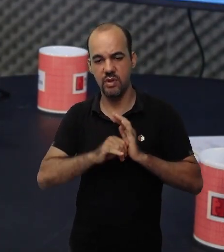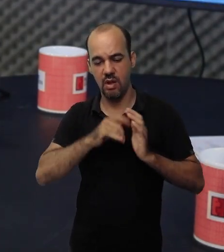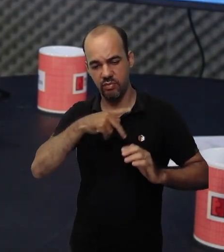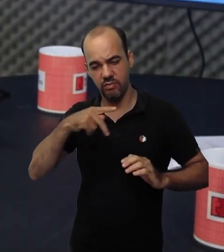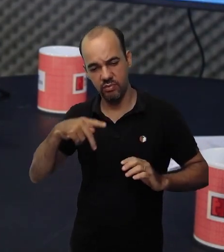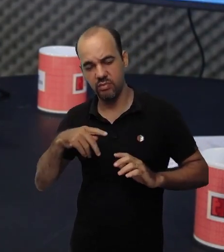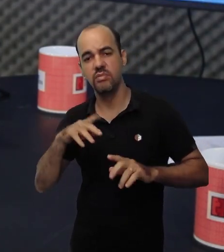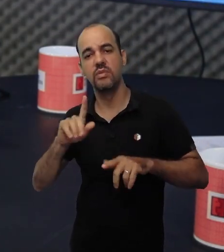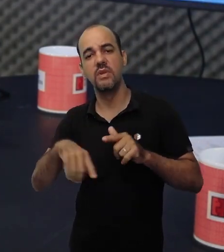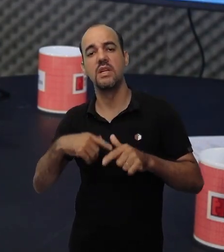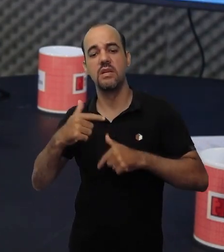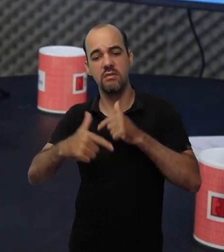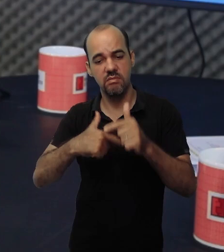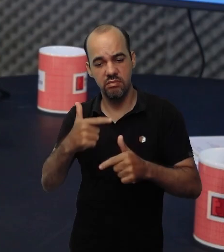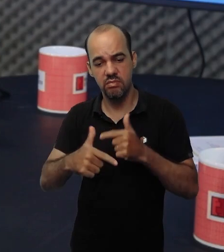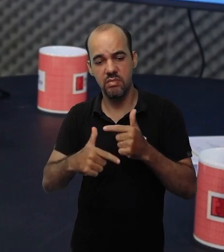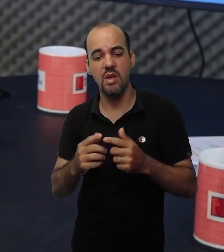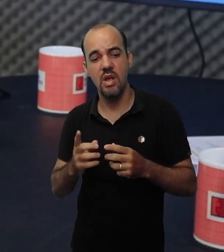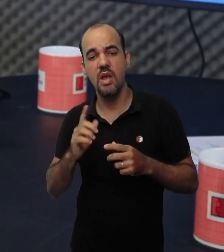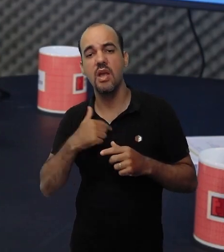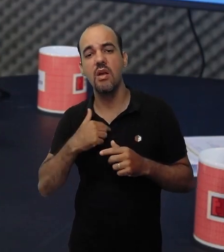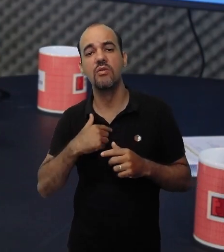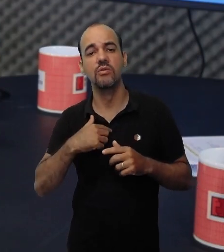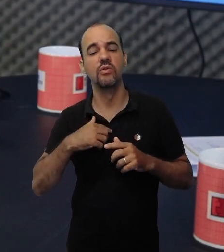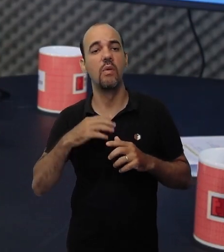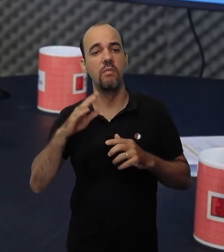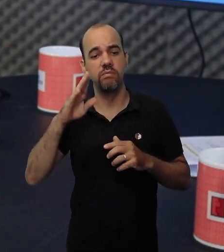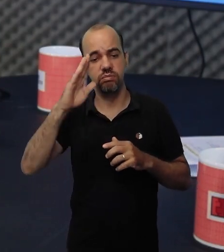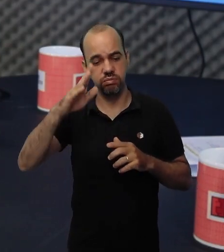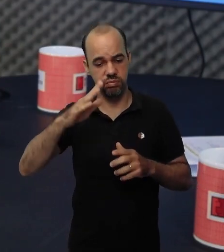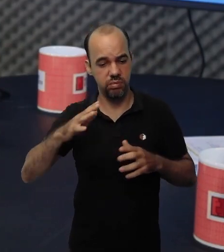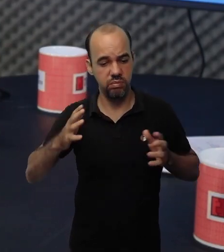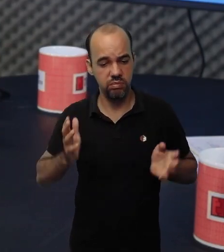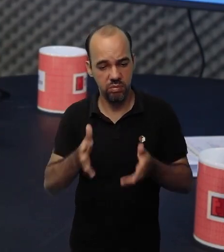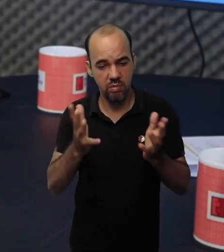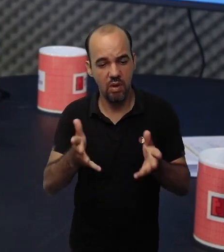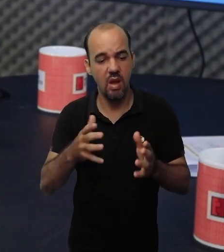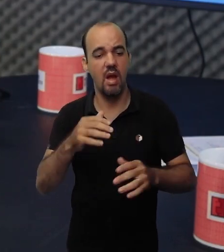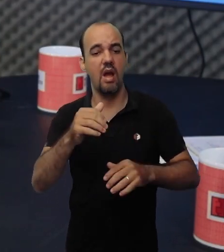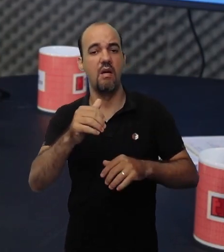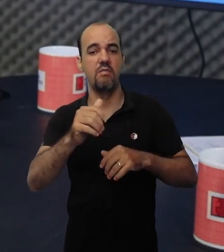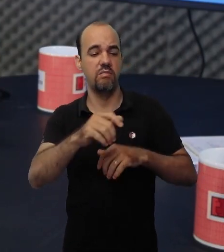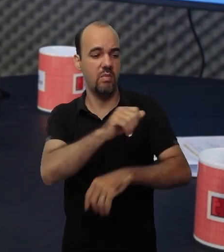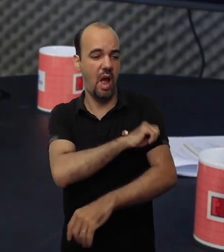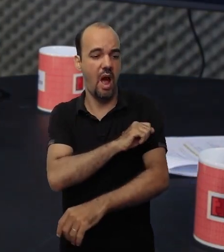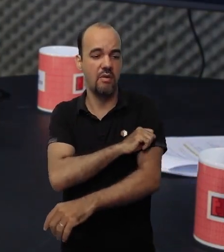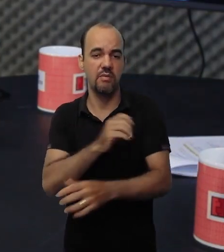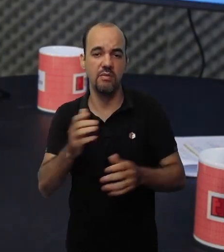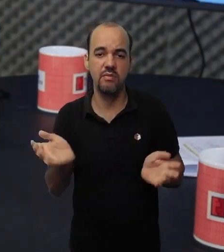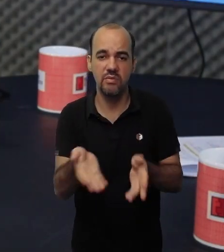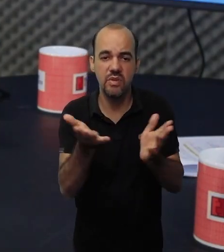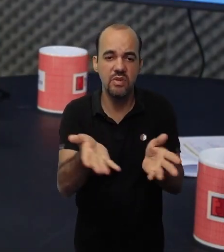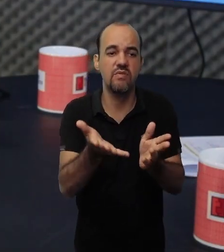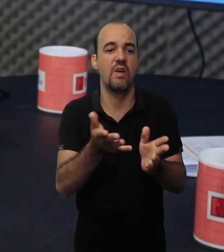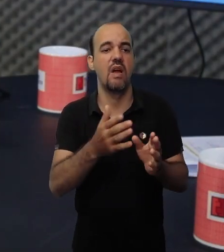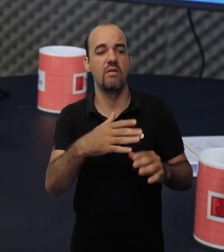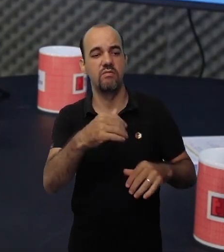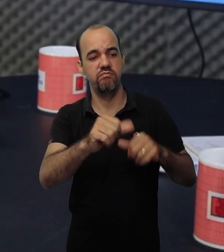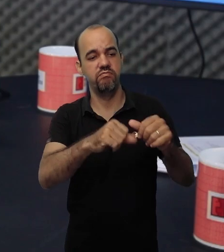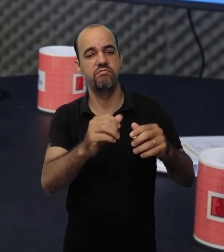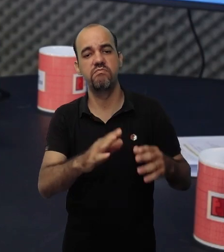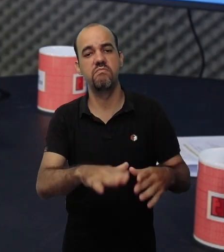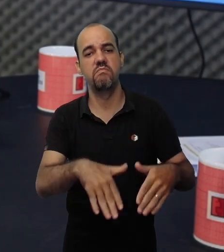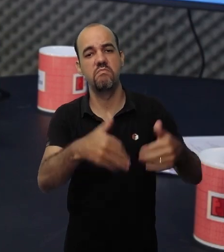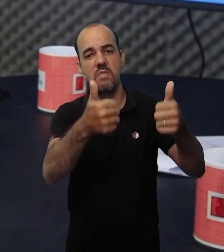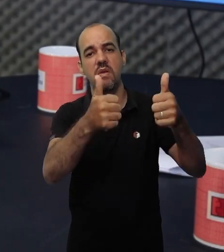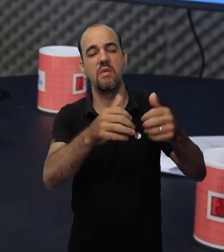ele faz parte desse processo de mudança. Colocar o aluno como um agente de progresso, de mudança. Porque quando